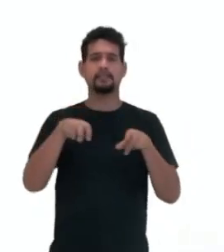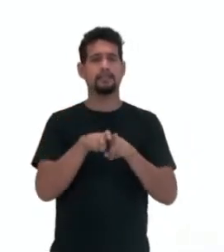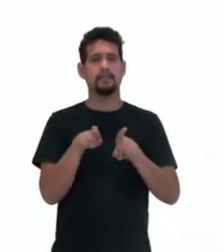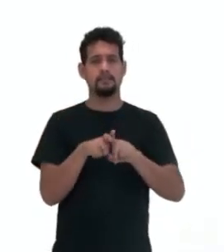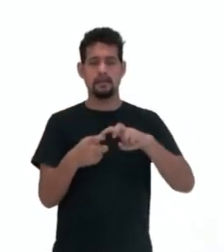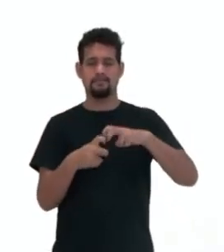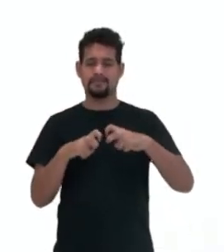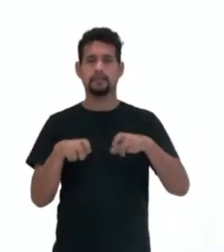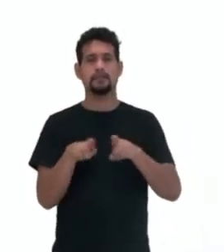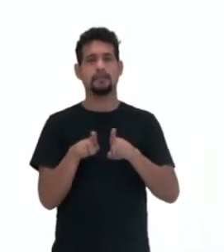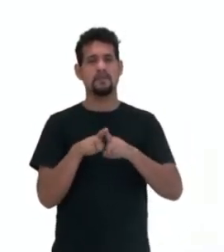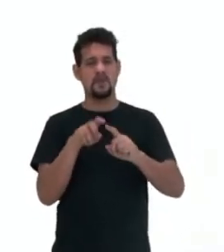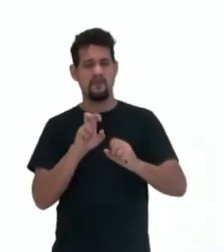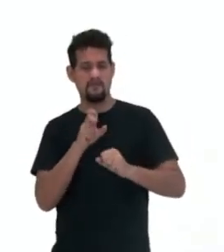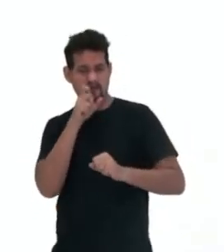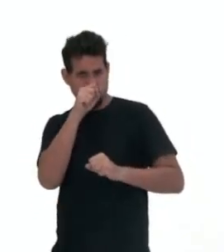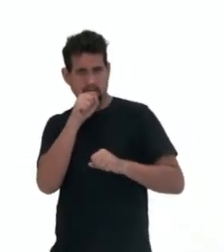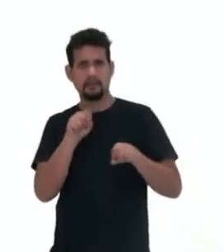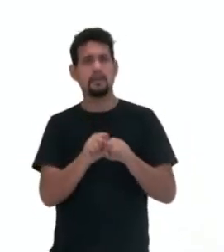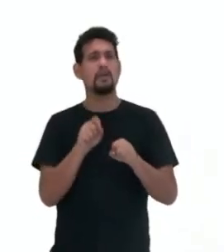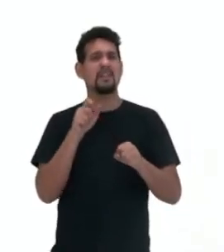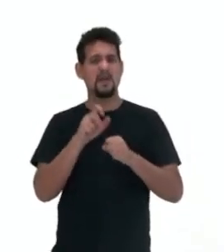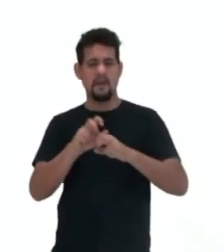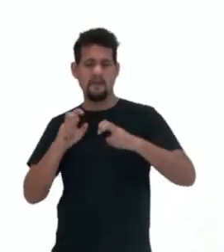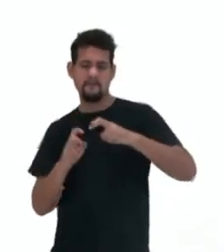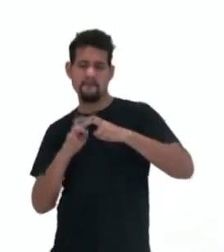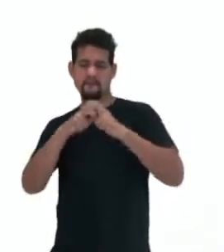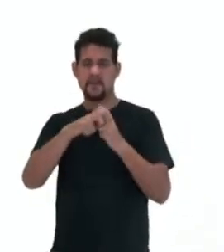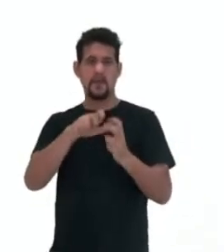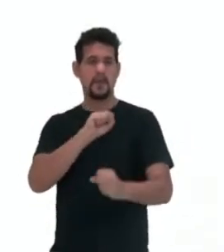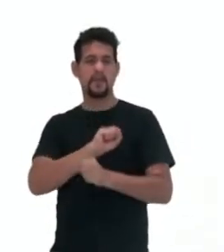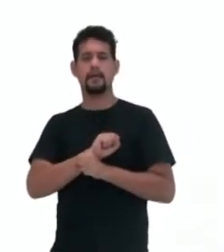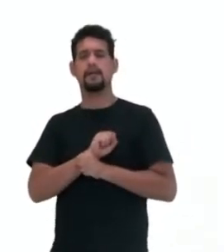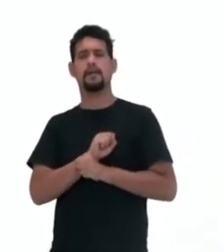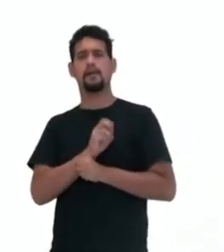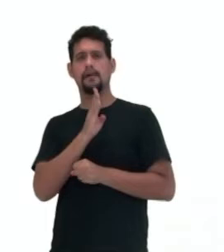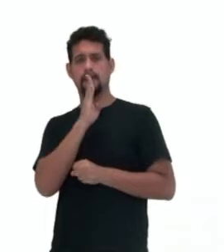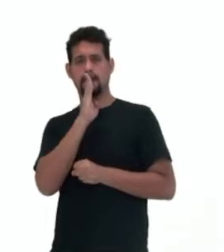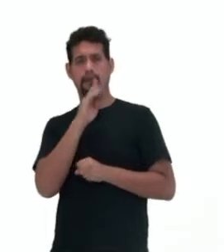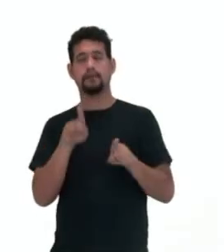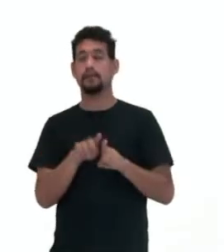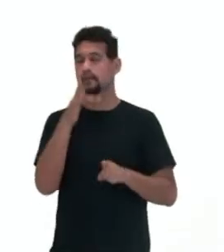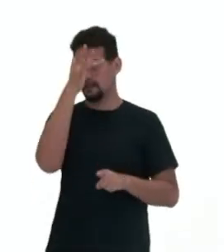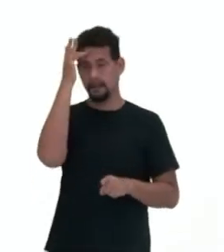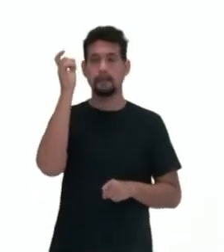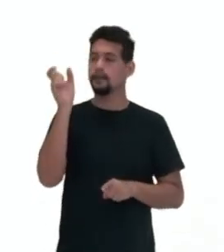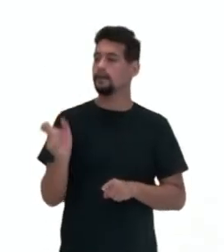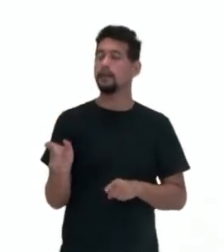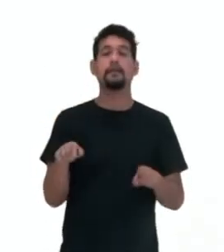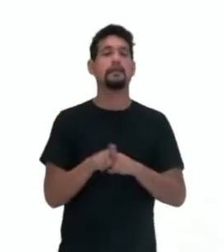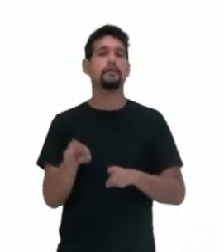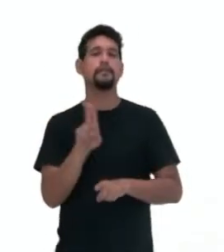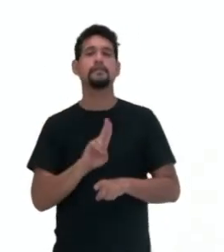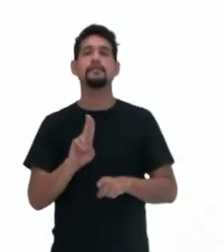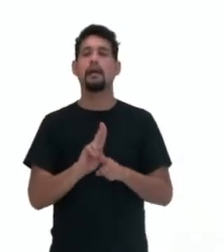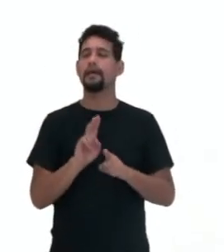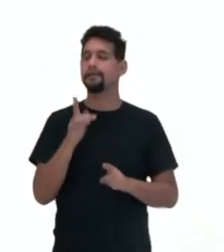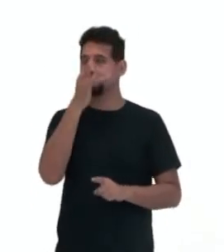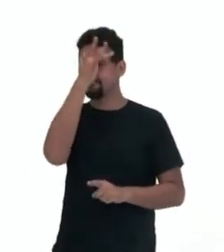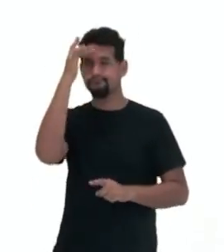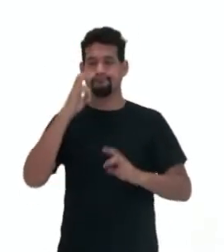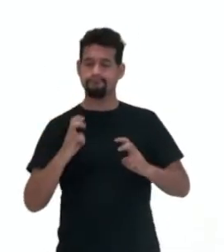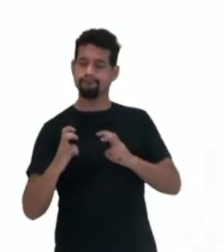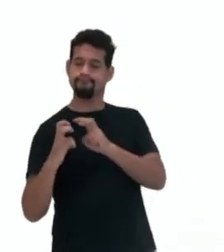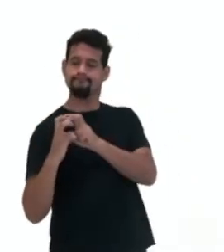e pressões com o objetivo de dominar e imobilizar o seu oponente. Explorar erros do oponente